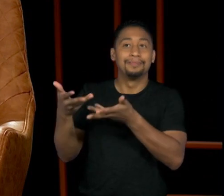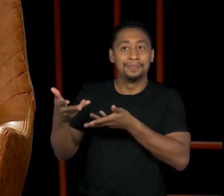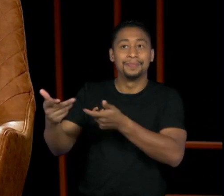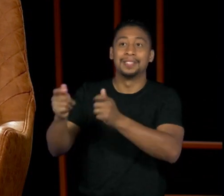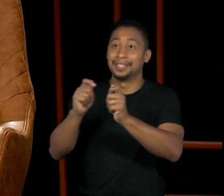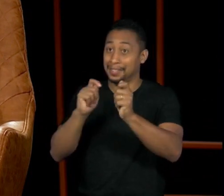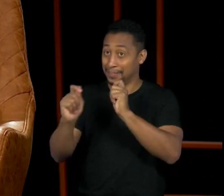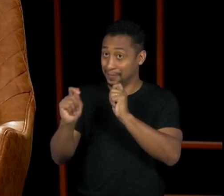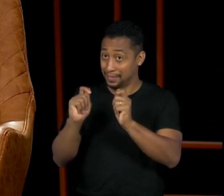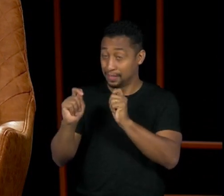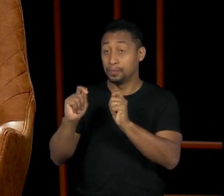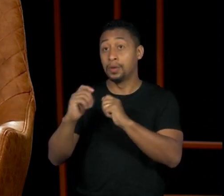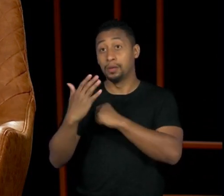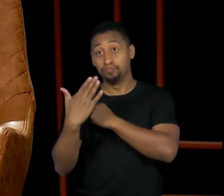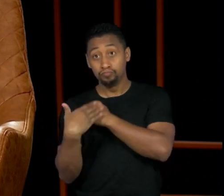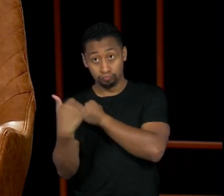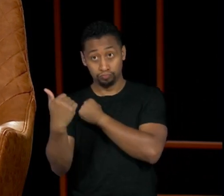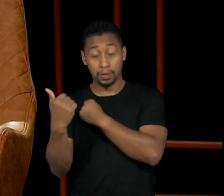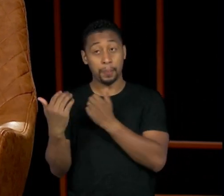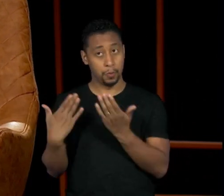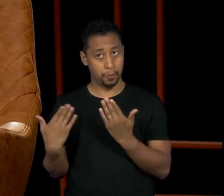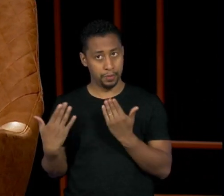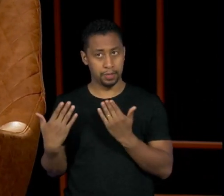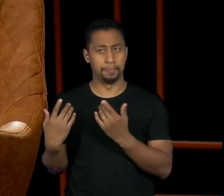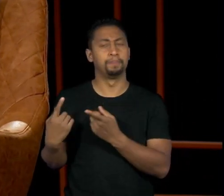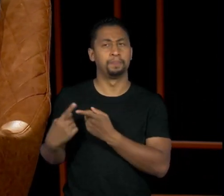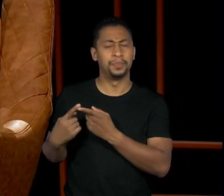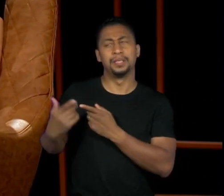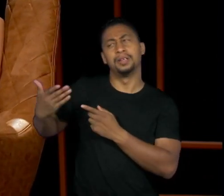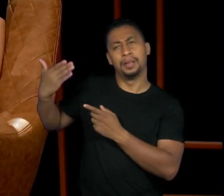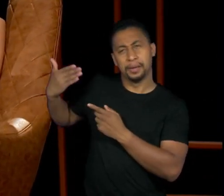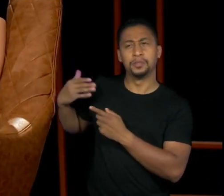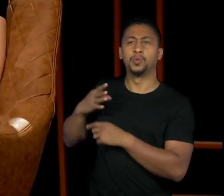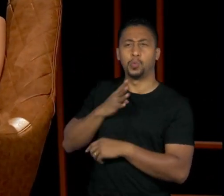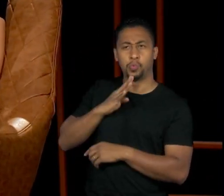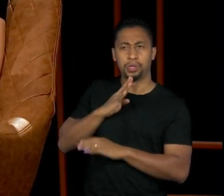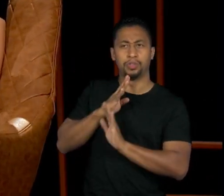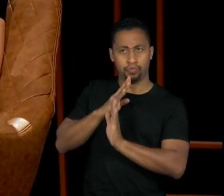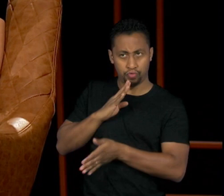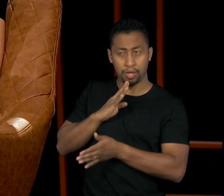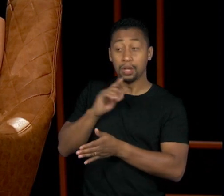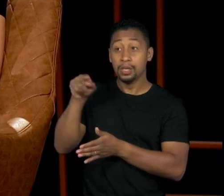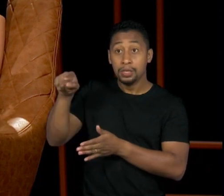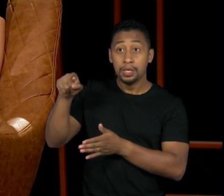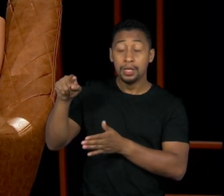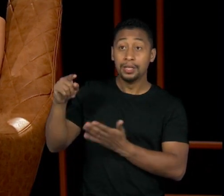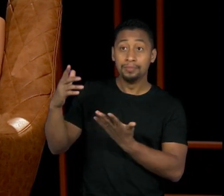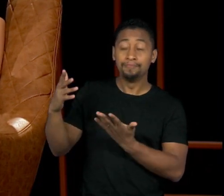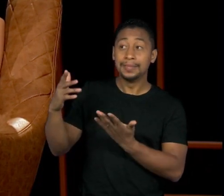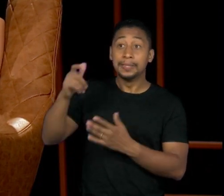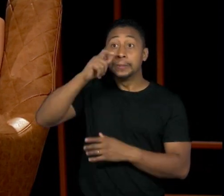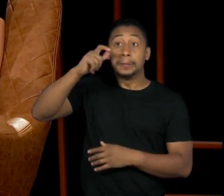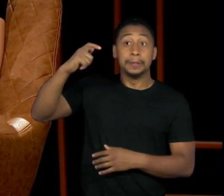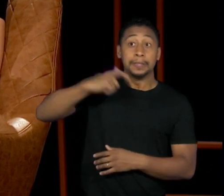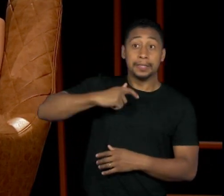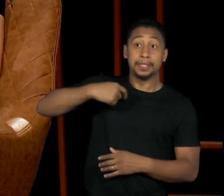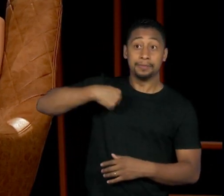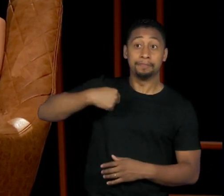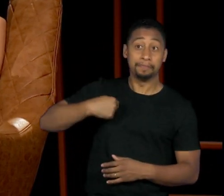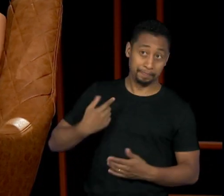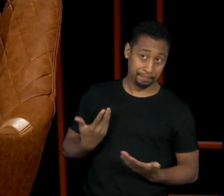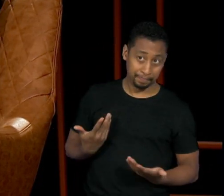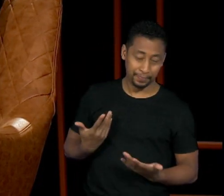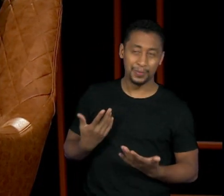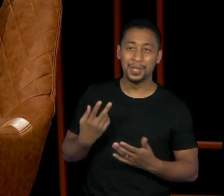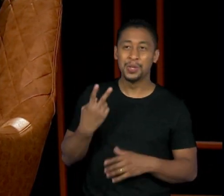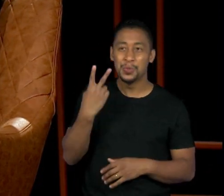me chamar de canto, porque nos conhecemos no Som Brasil Cazuza. Diz ele que já ficou muito atônito de saber porque era